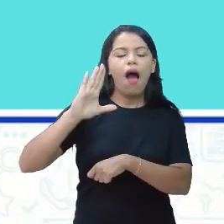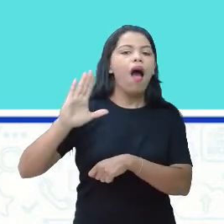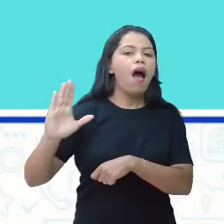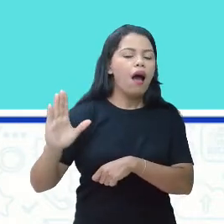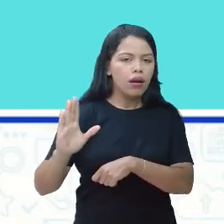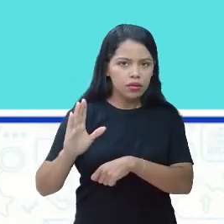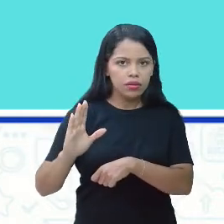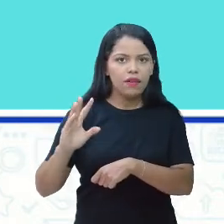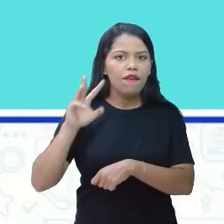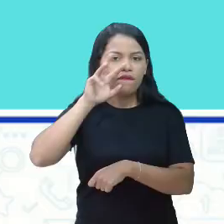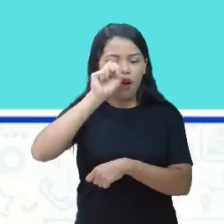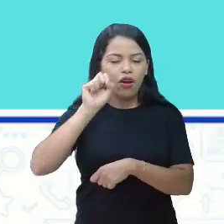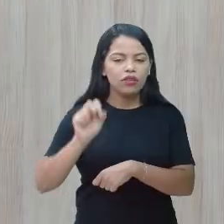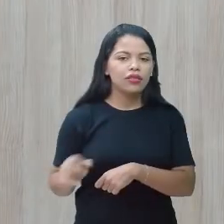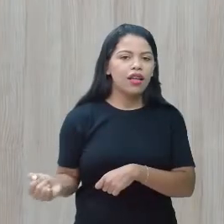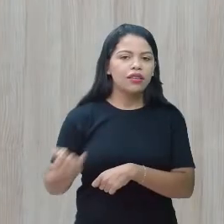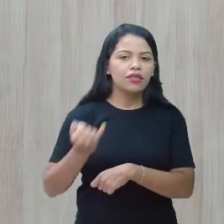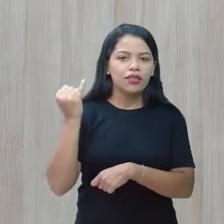é falado